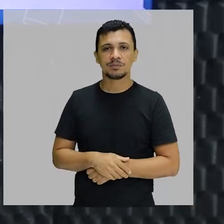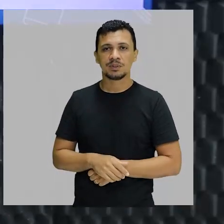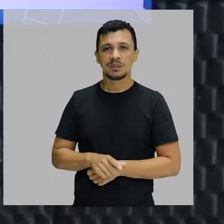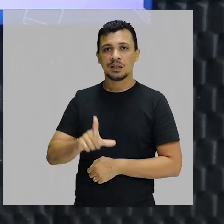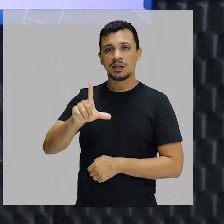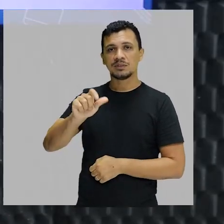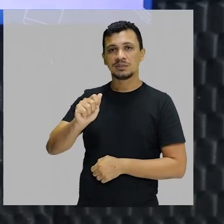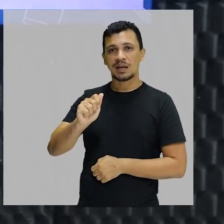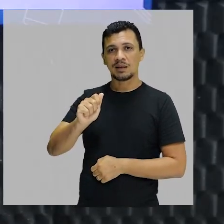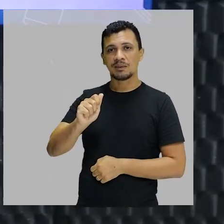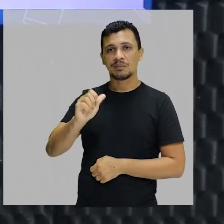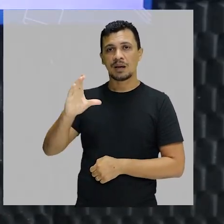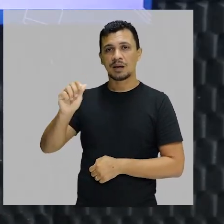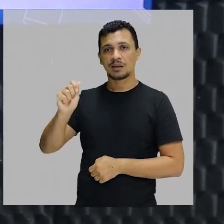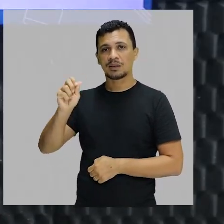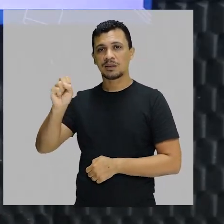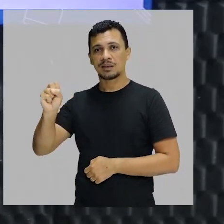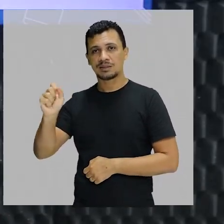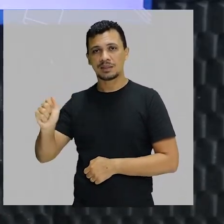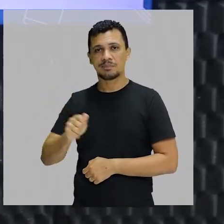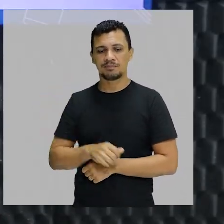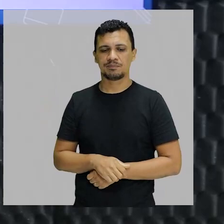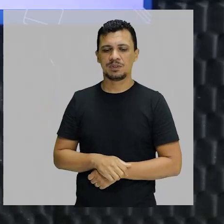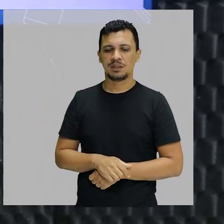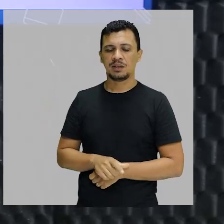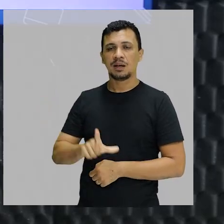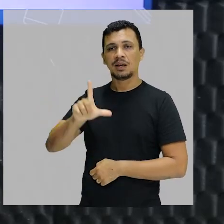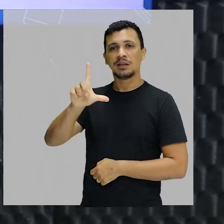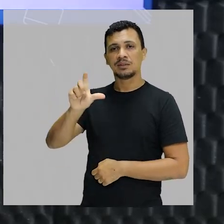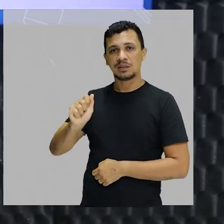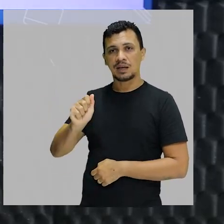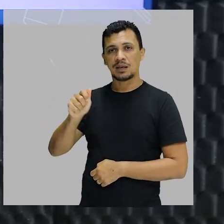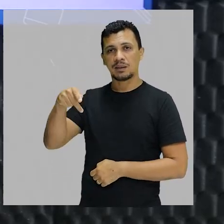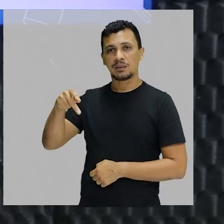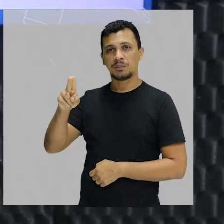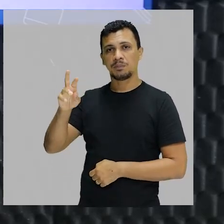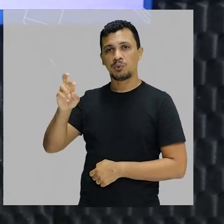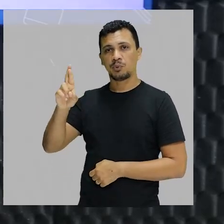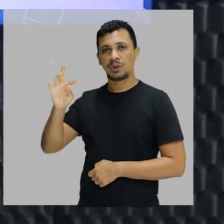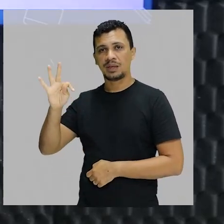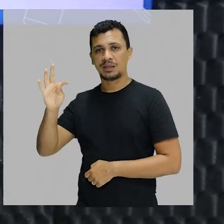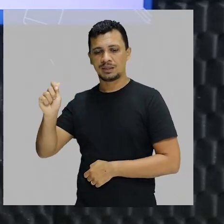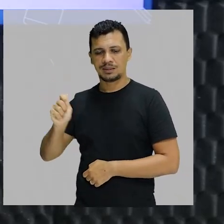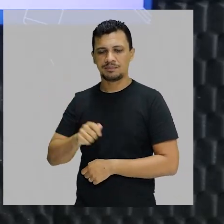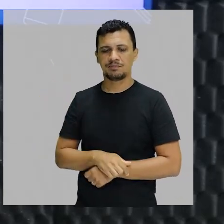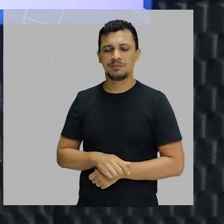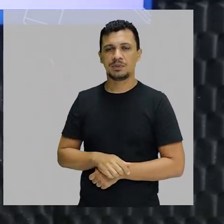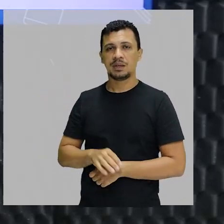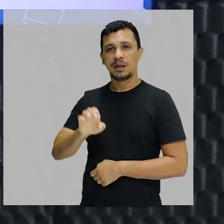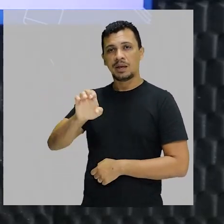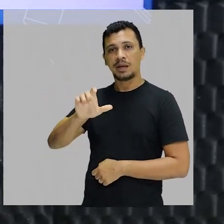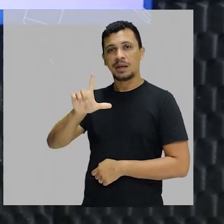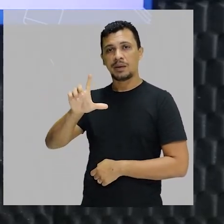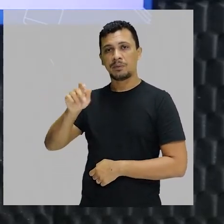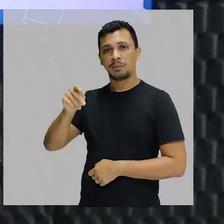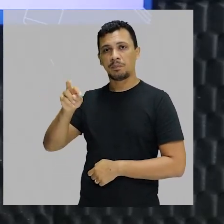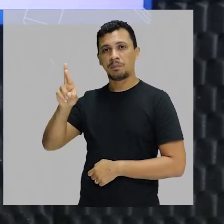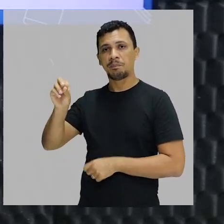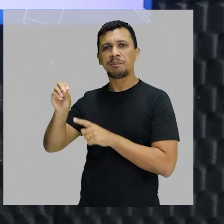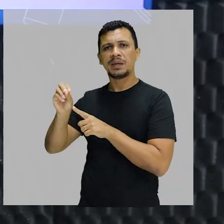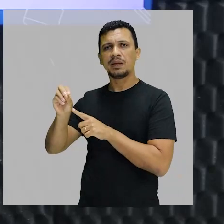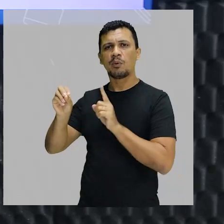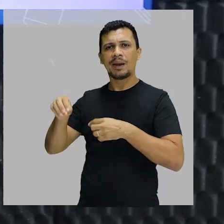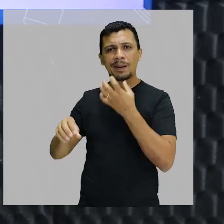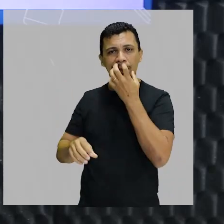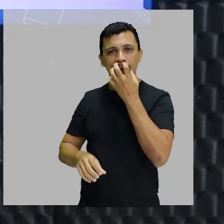la puerta, el perro. El perro, para quem não sabe, é cachorro, tá? Então,